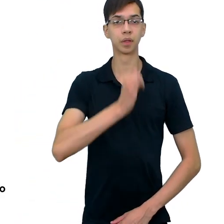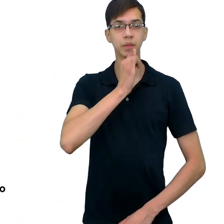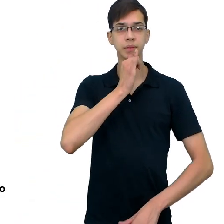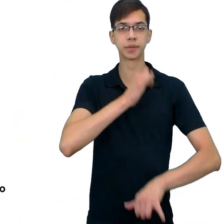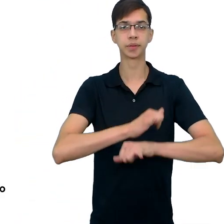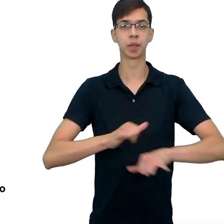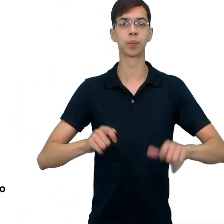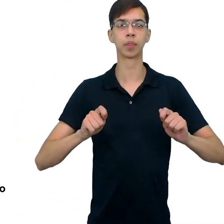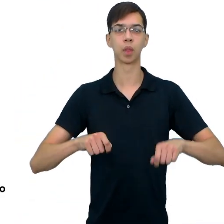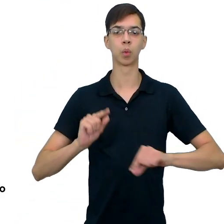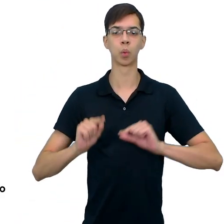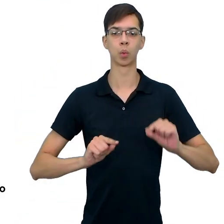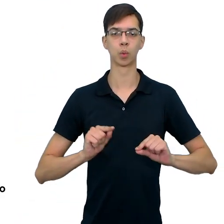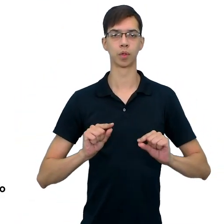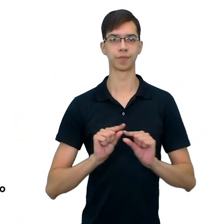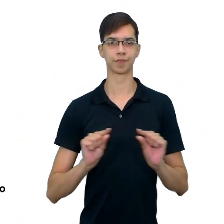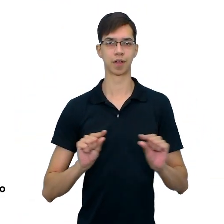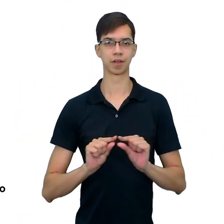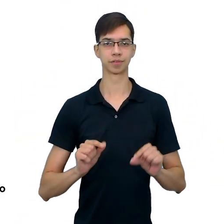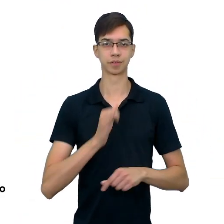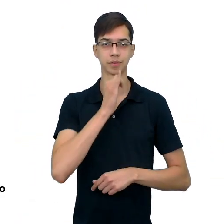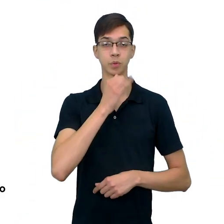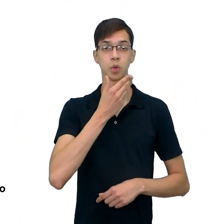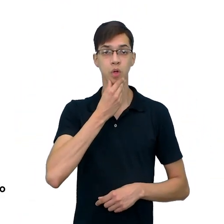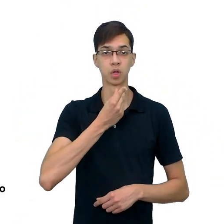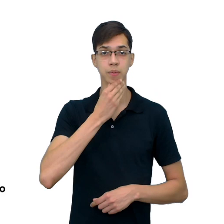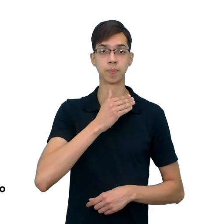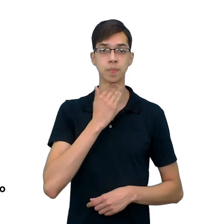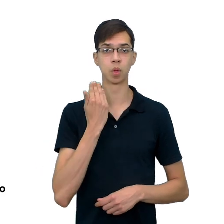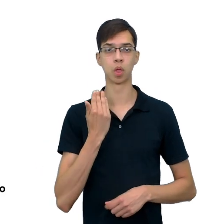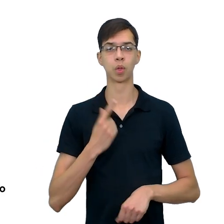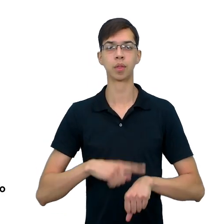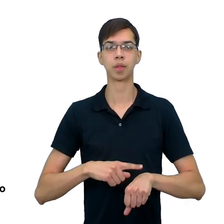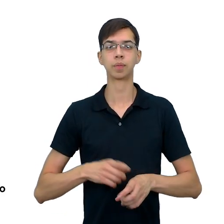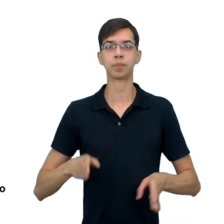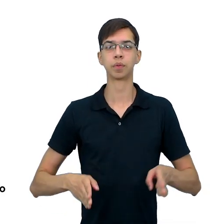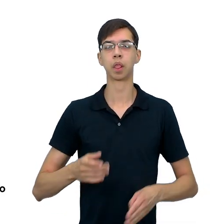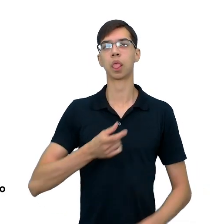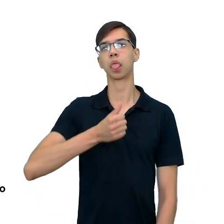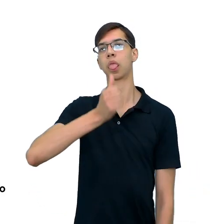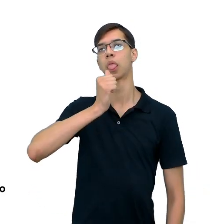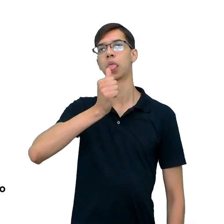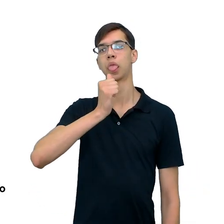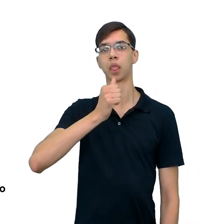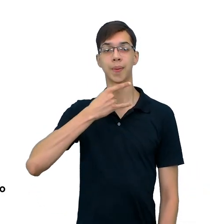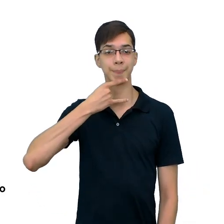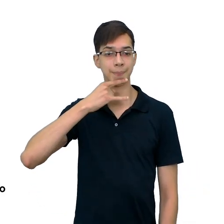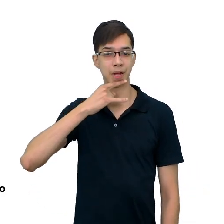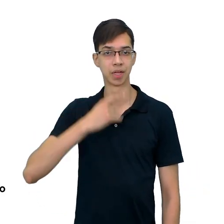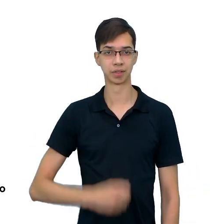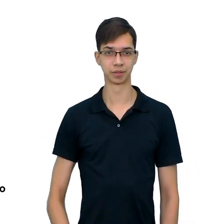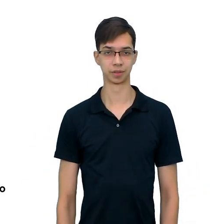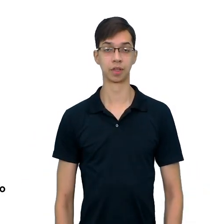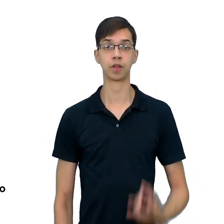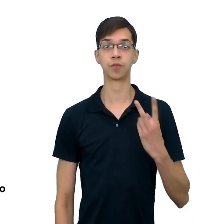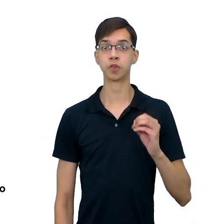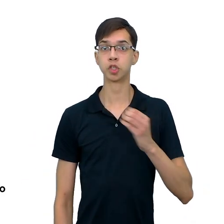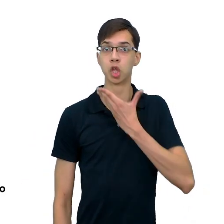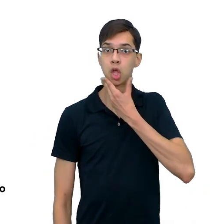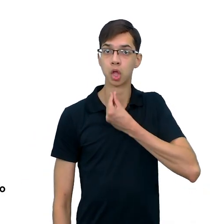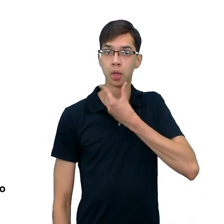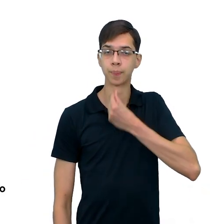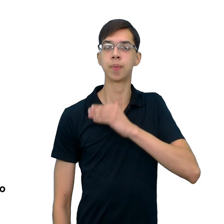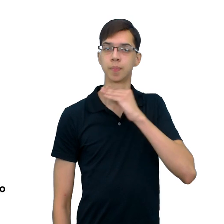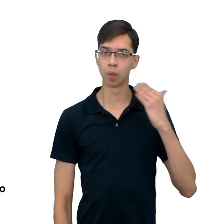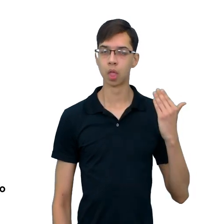frase, né? O homem é morto durante bebedeira em um bar. E 20 homens são mortos durante chacina